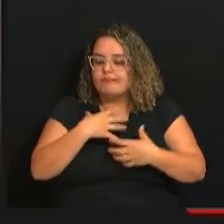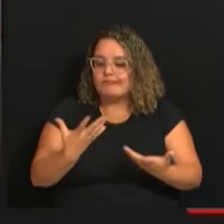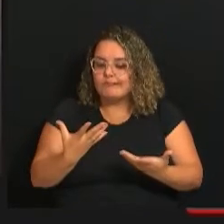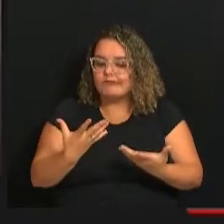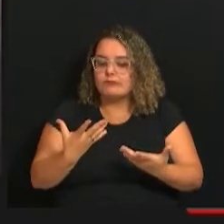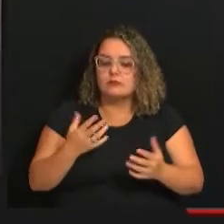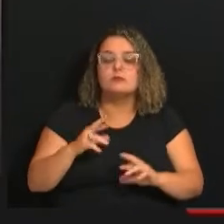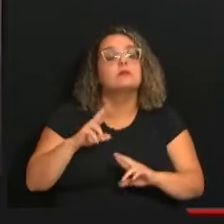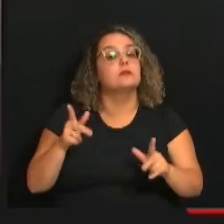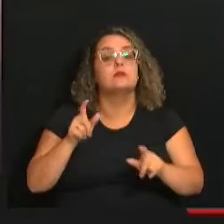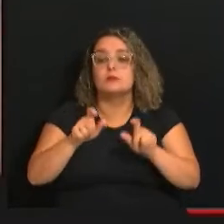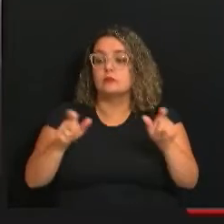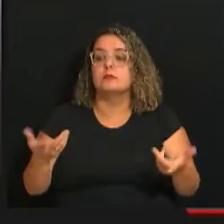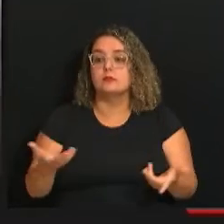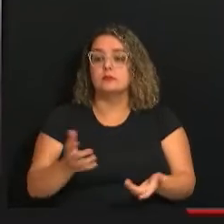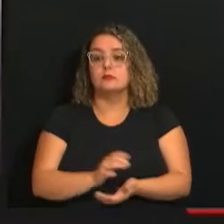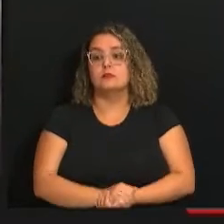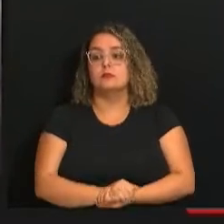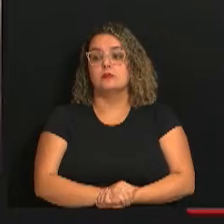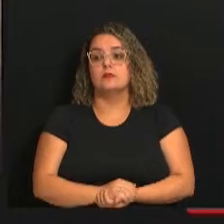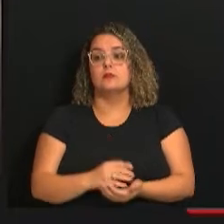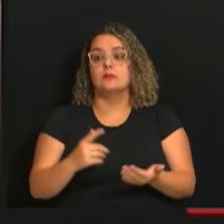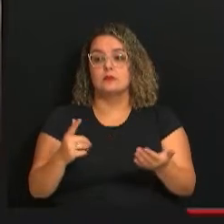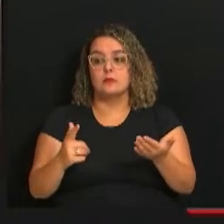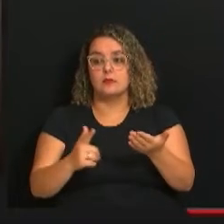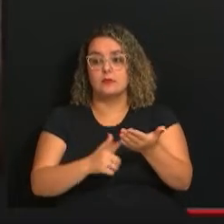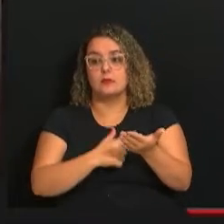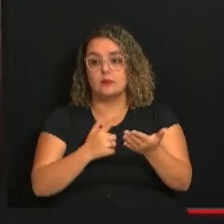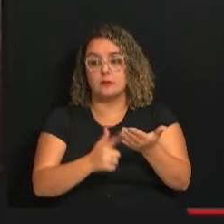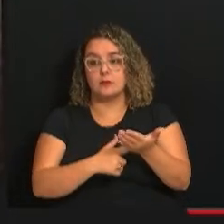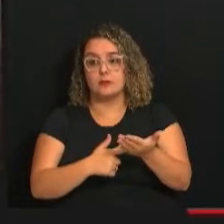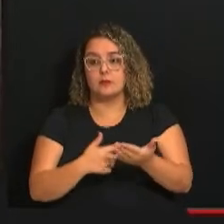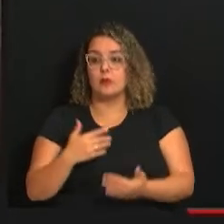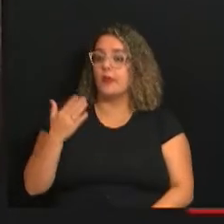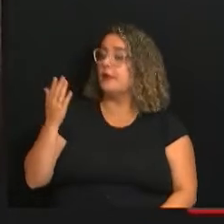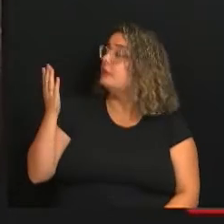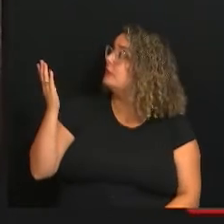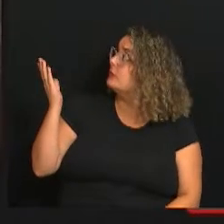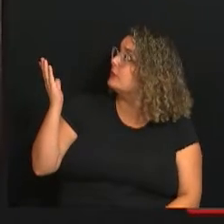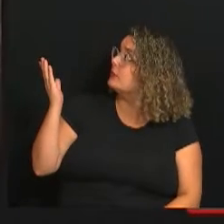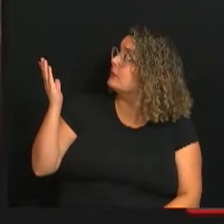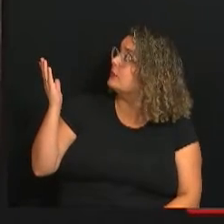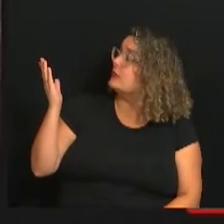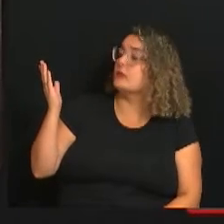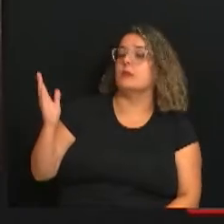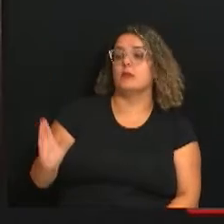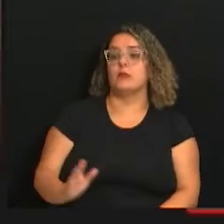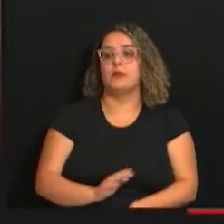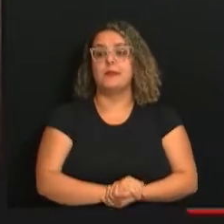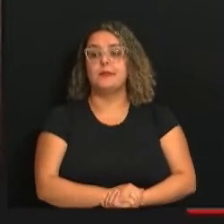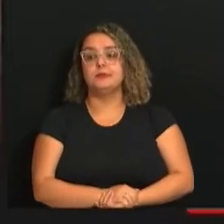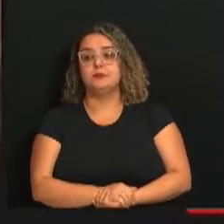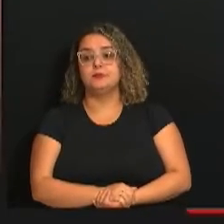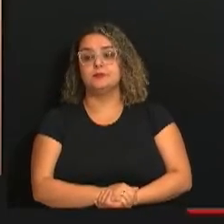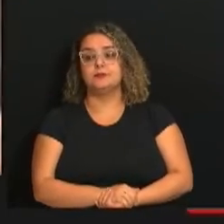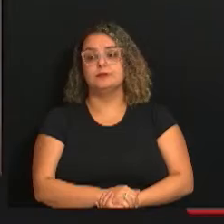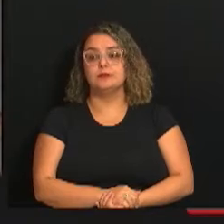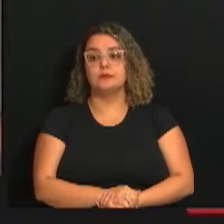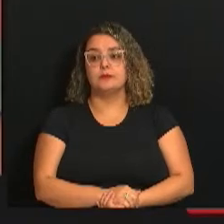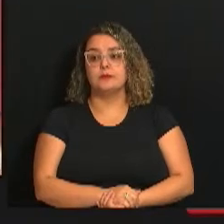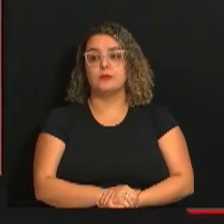filhos, recentemente escritora, retratando depressão e também transtorno bipolar.